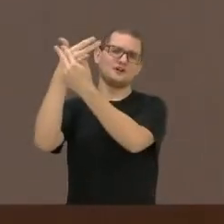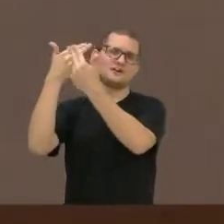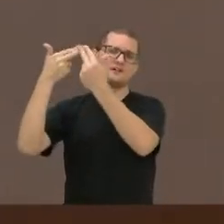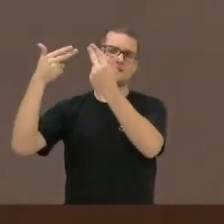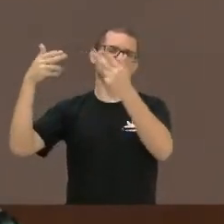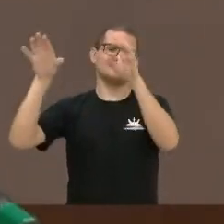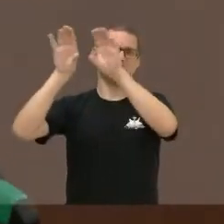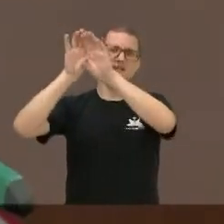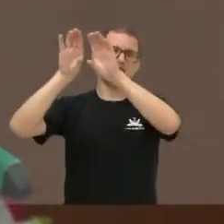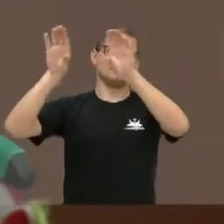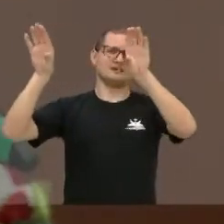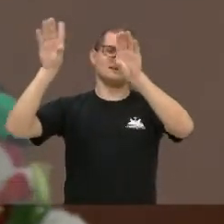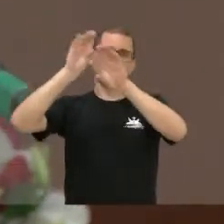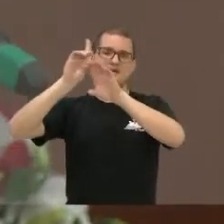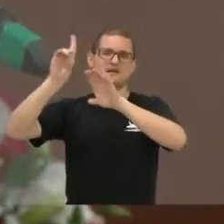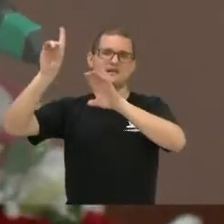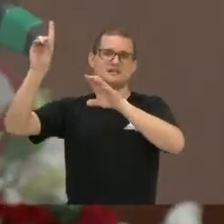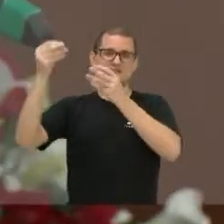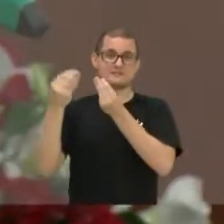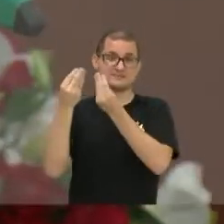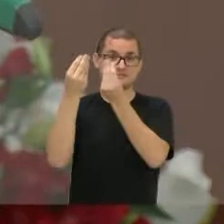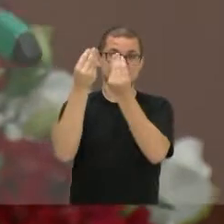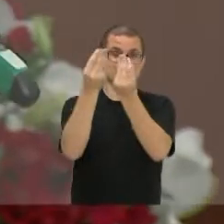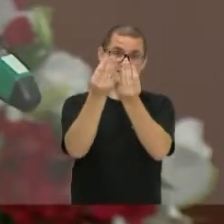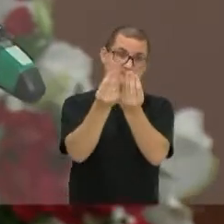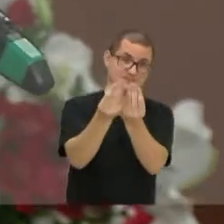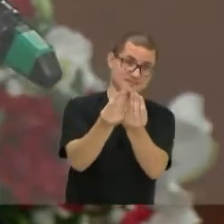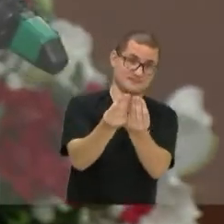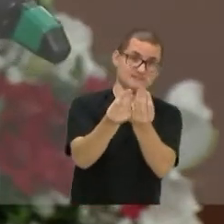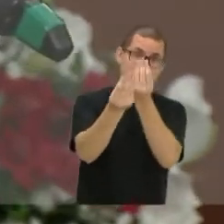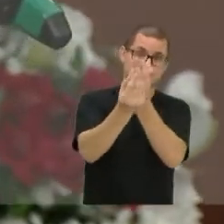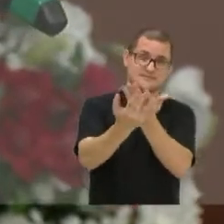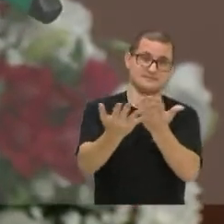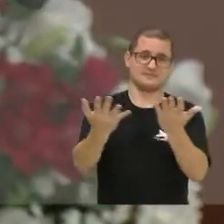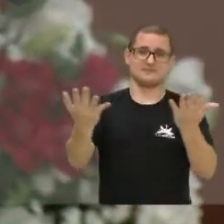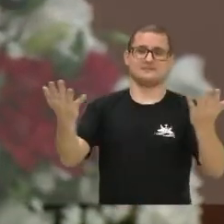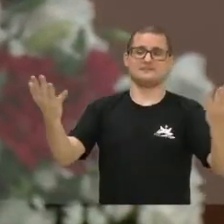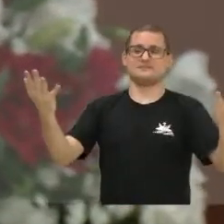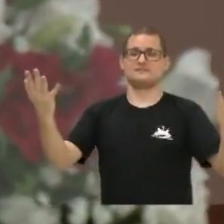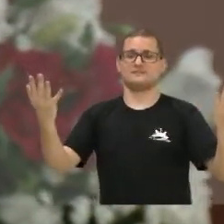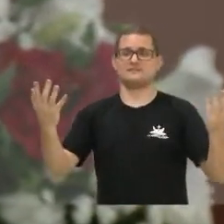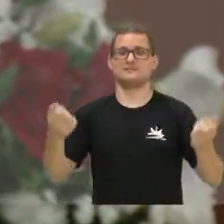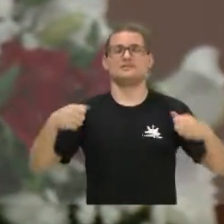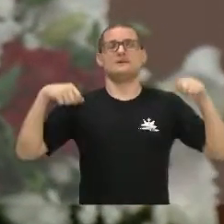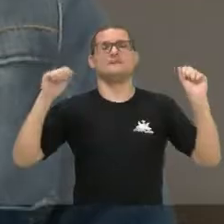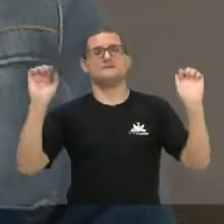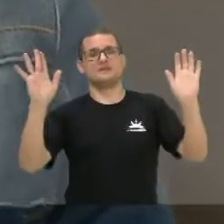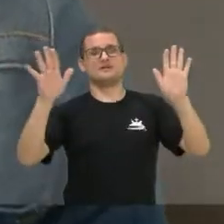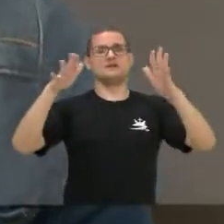e tudo mais você crescer